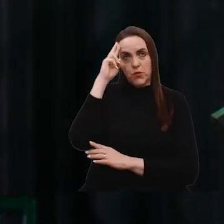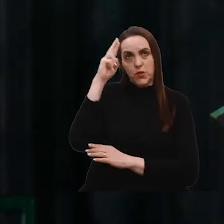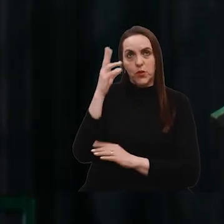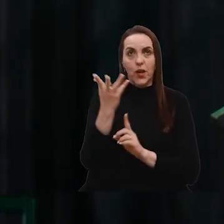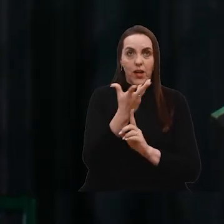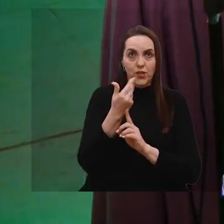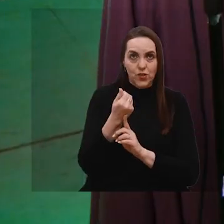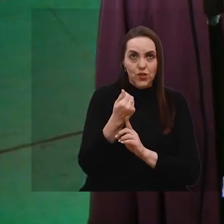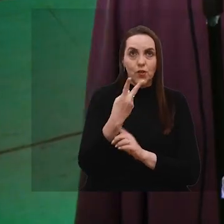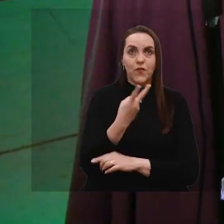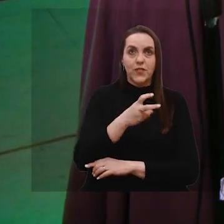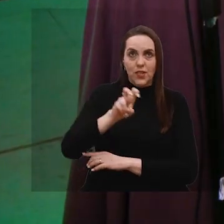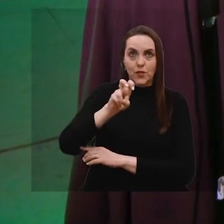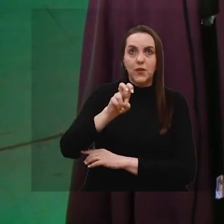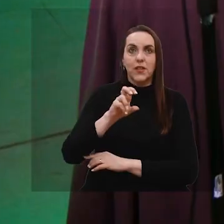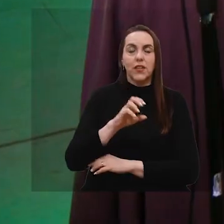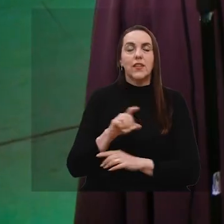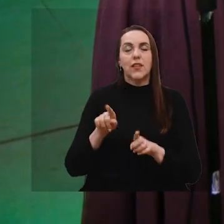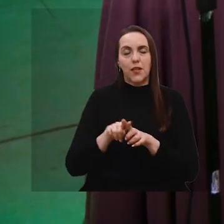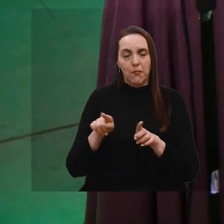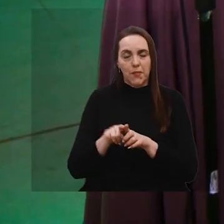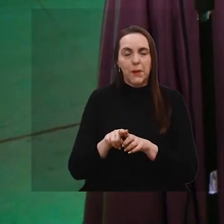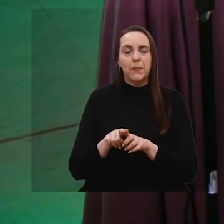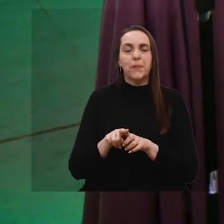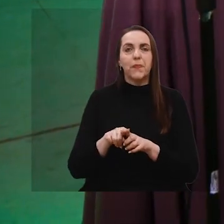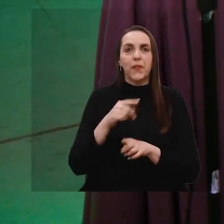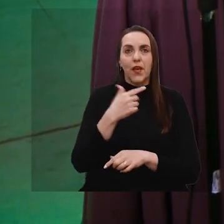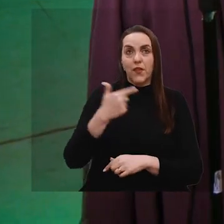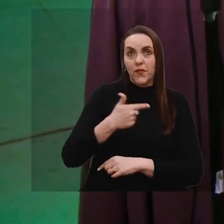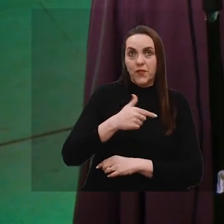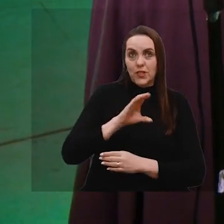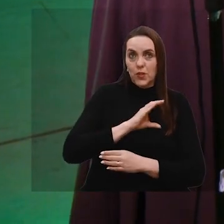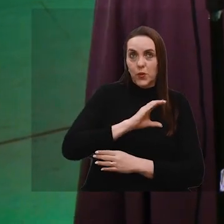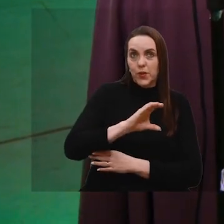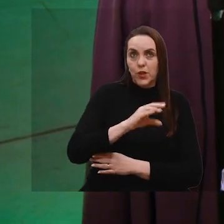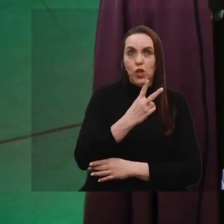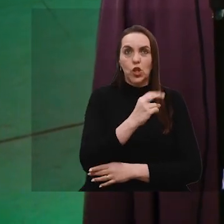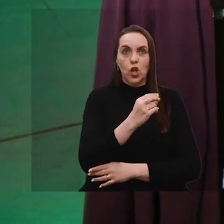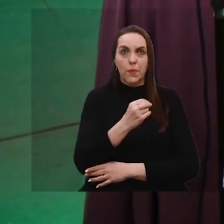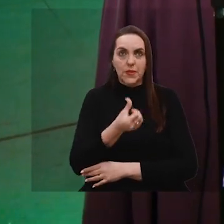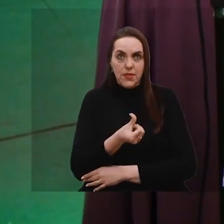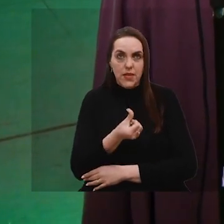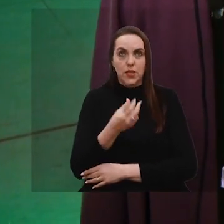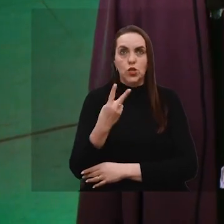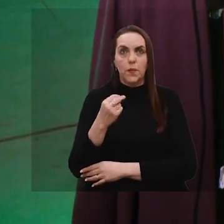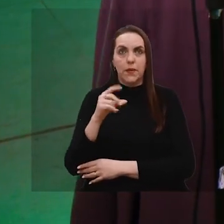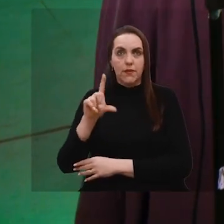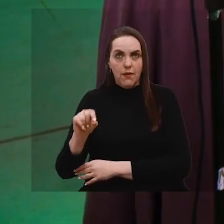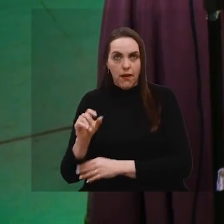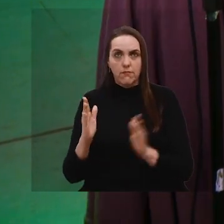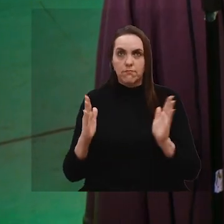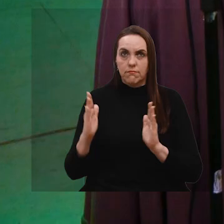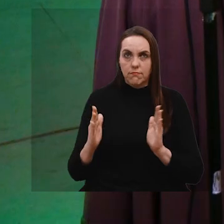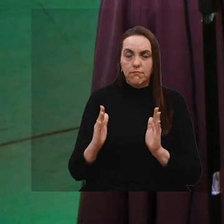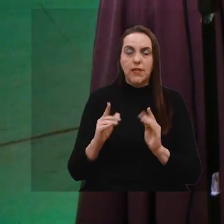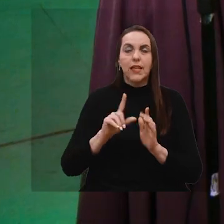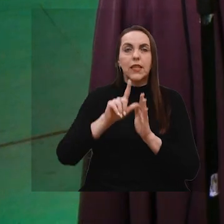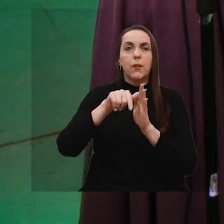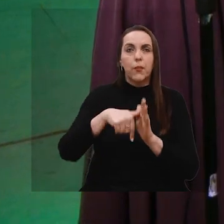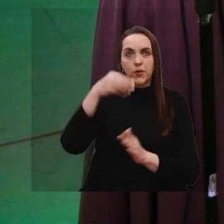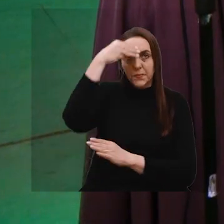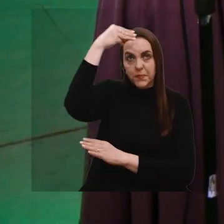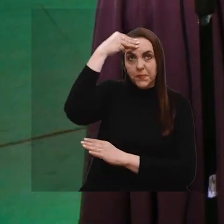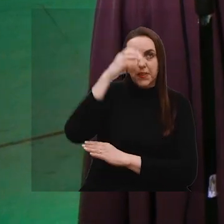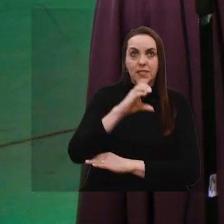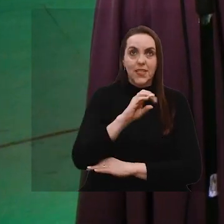diretor artístico da 25ª Região Tradicionalista em 2005, vice-coordenador entre 2006 e 2010 e